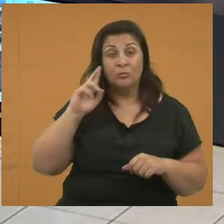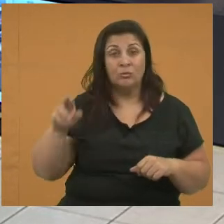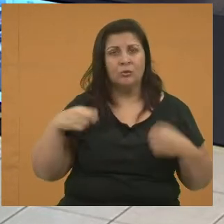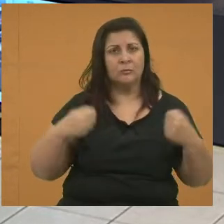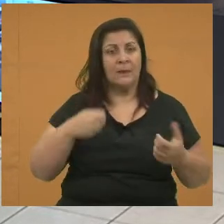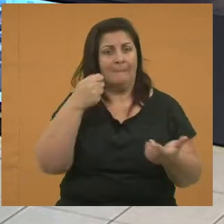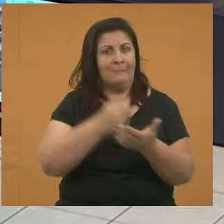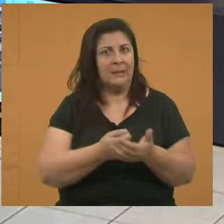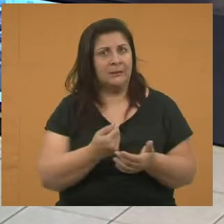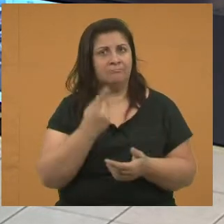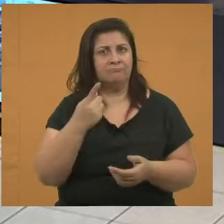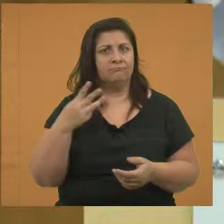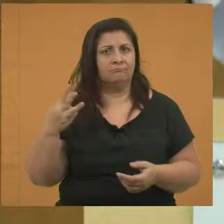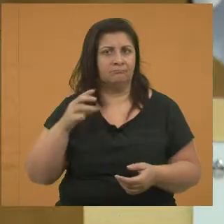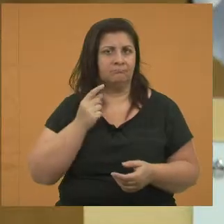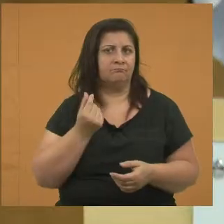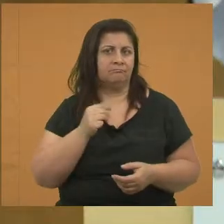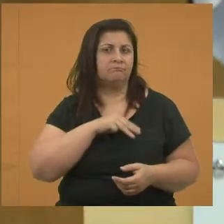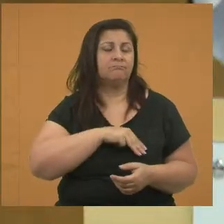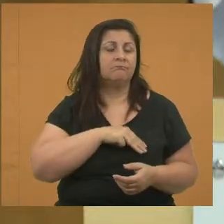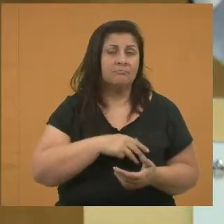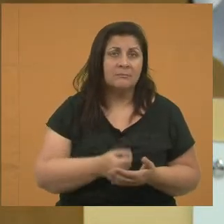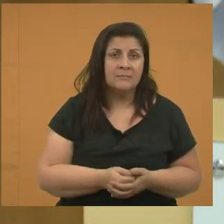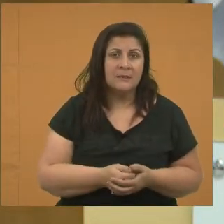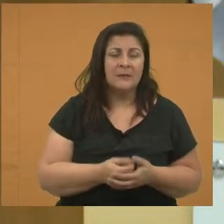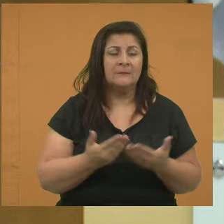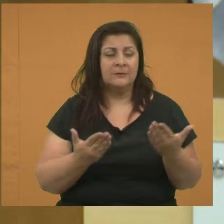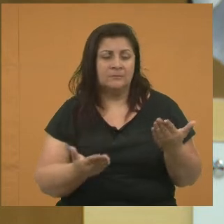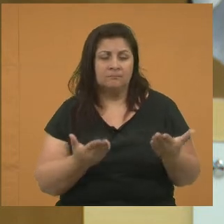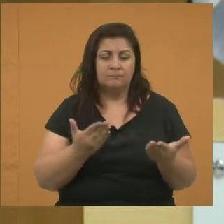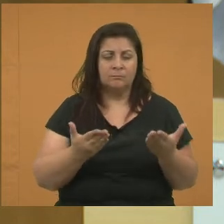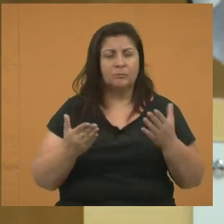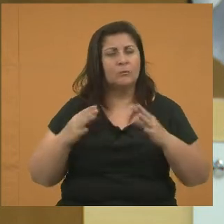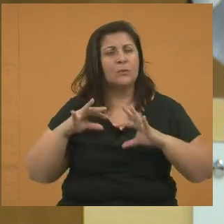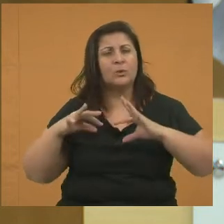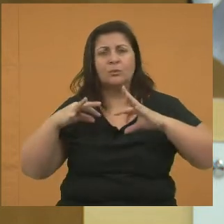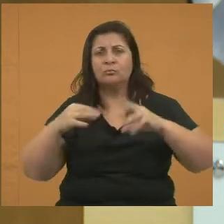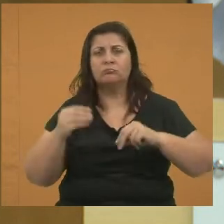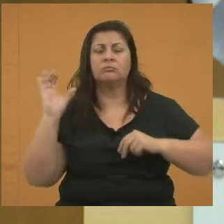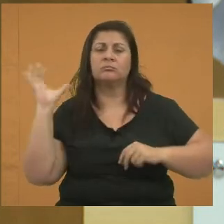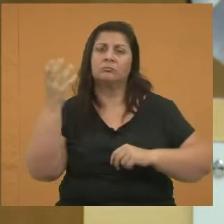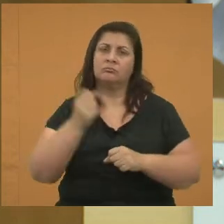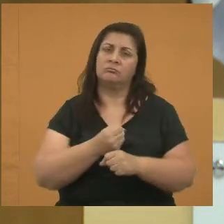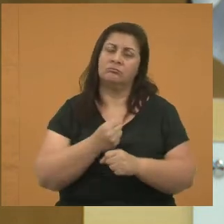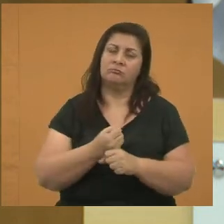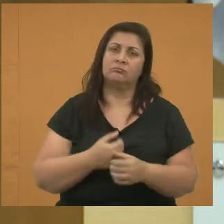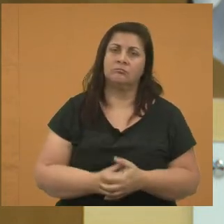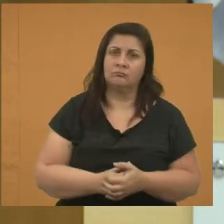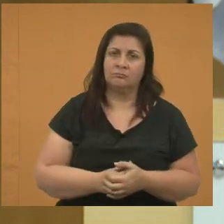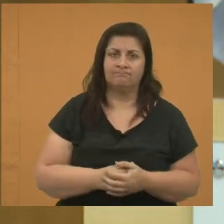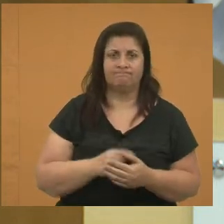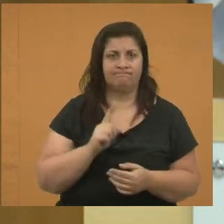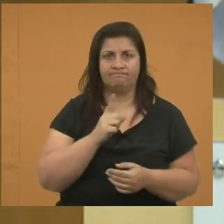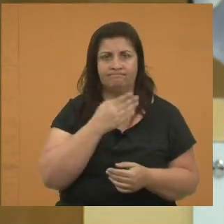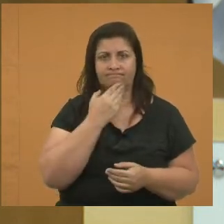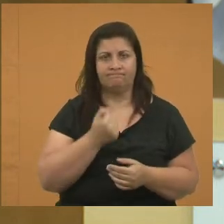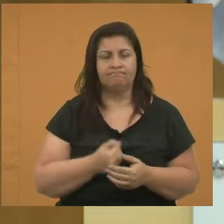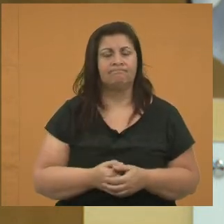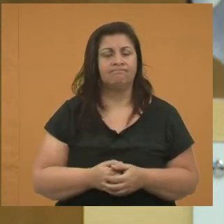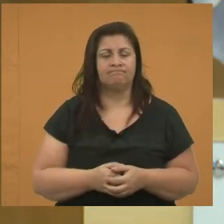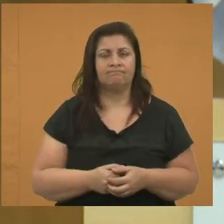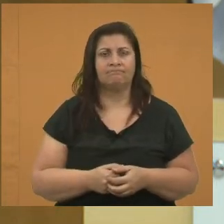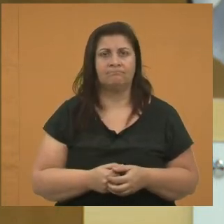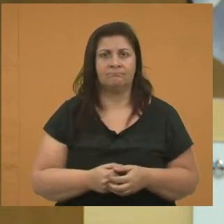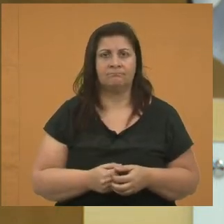o 13º, onde ele vai fazer o balanço de tudo aquilo que aconteceu no ano, não é fácil, realmente